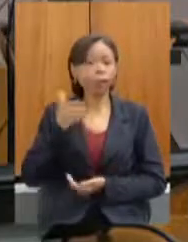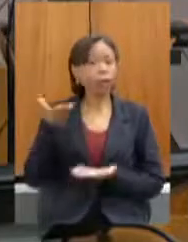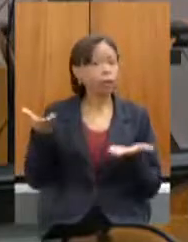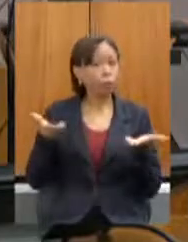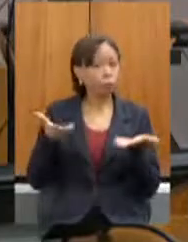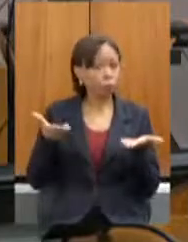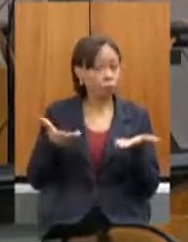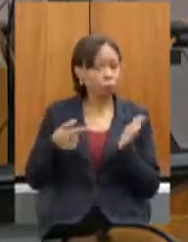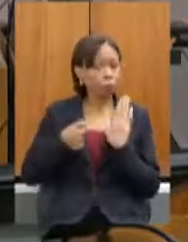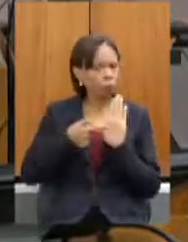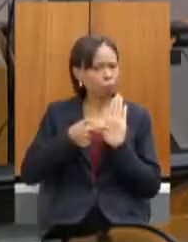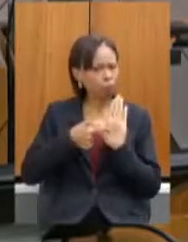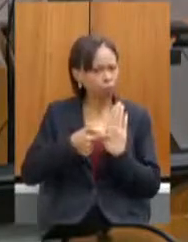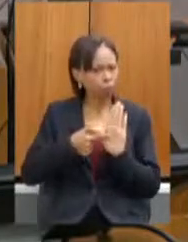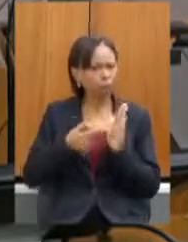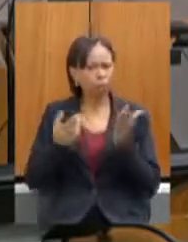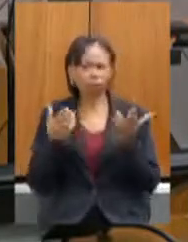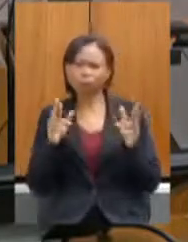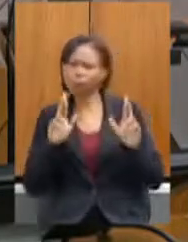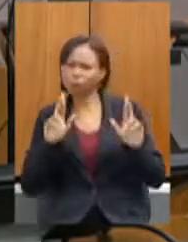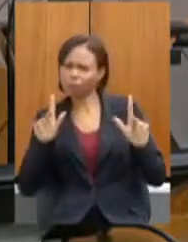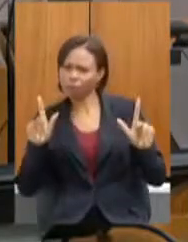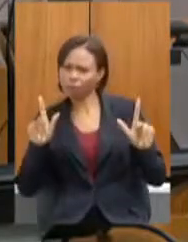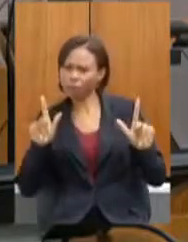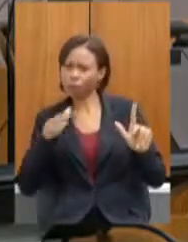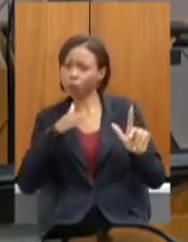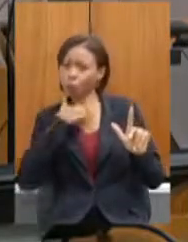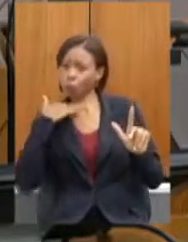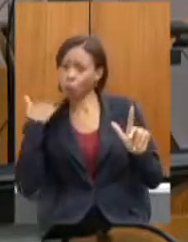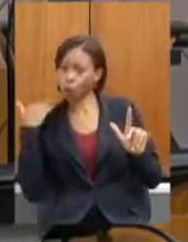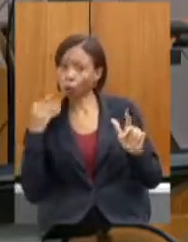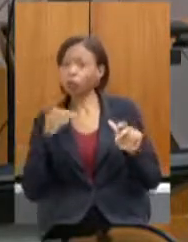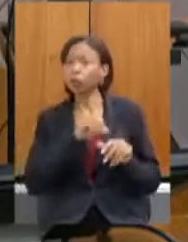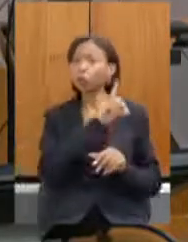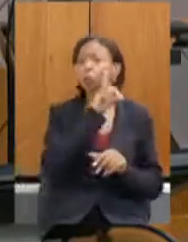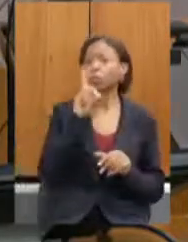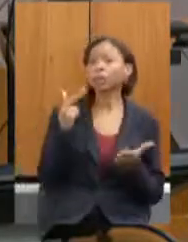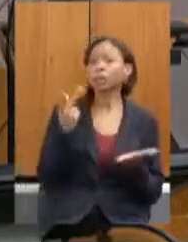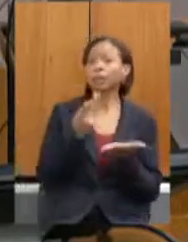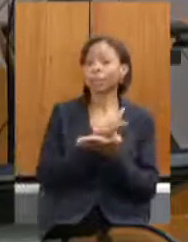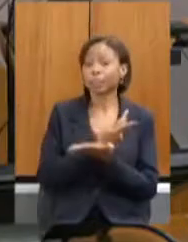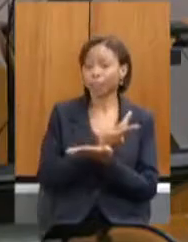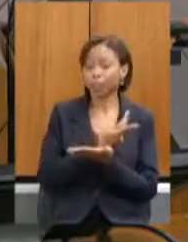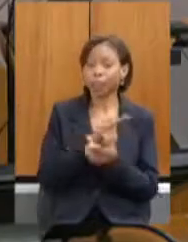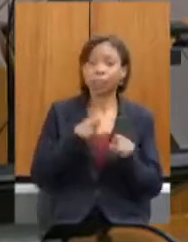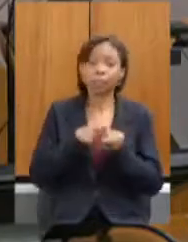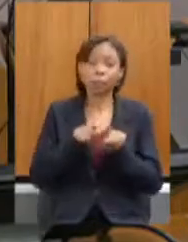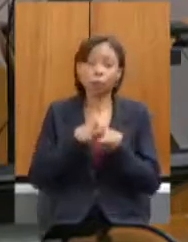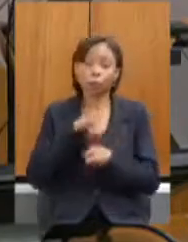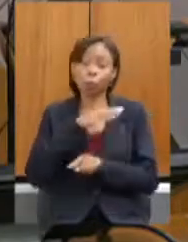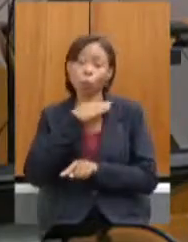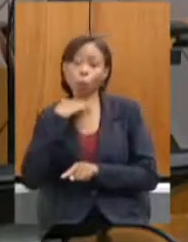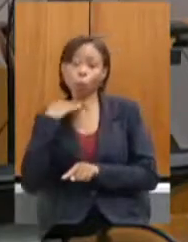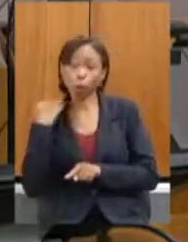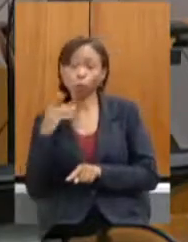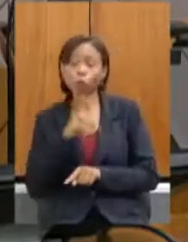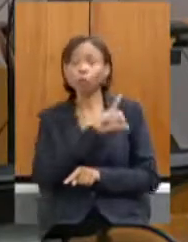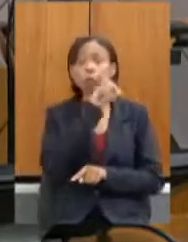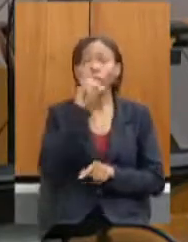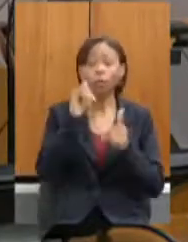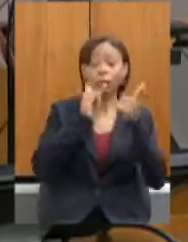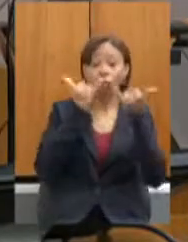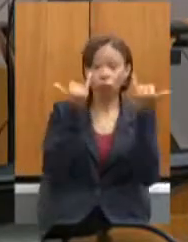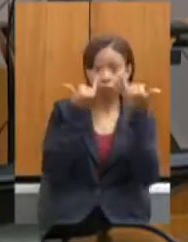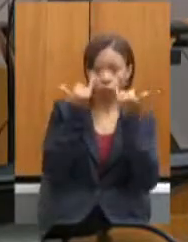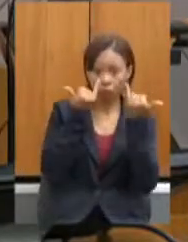para enfatizar essa diferença entre o óbitos por data de ocorrência e o óbito por a notificação ou seja em